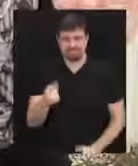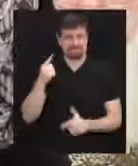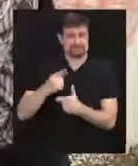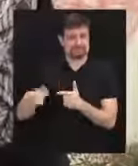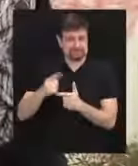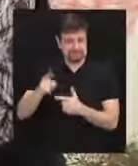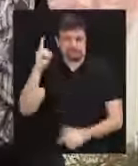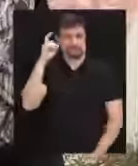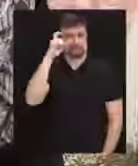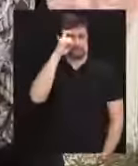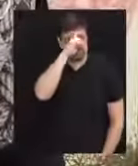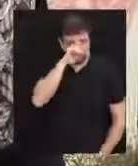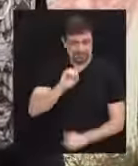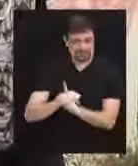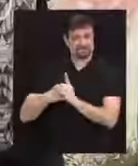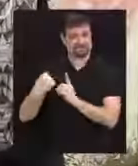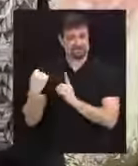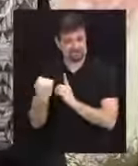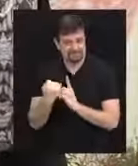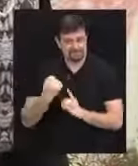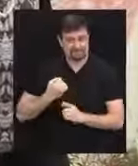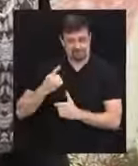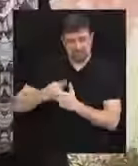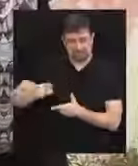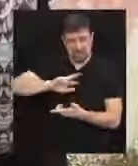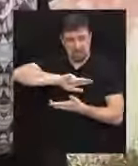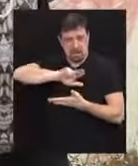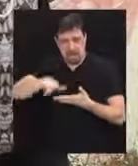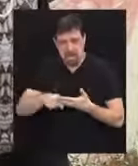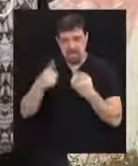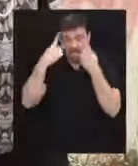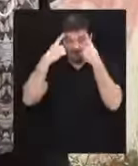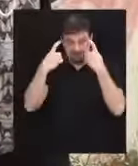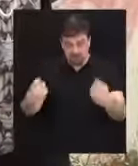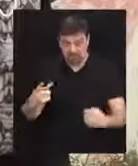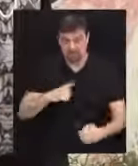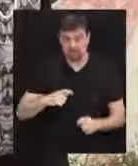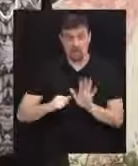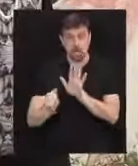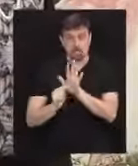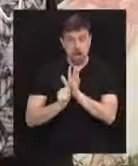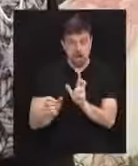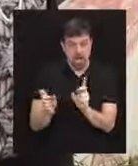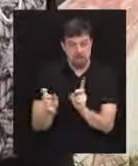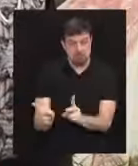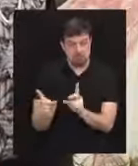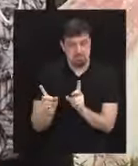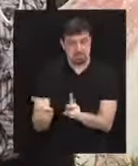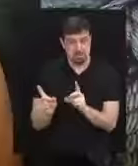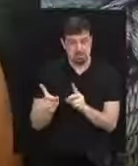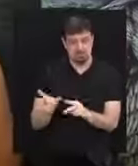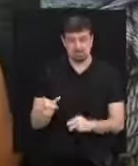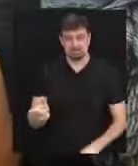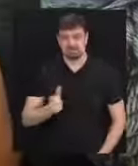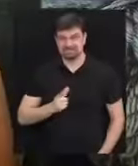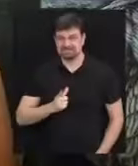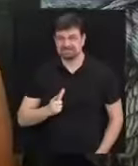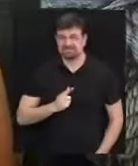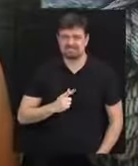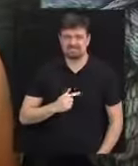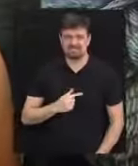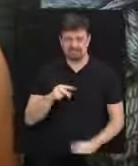básico, todas as dificuldades, todos os problemas sociais que todo o bairro tinha. Tinha muita violência, tinha muito tráfico de droga